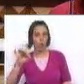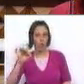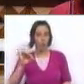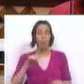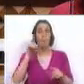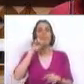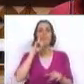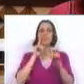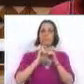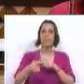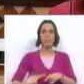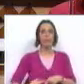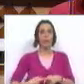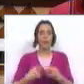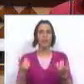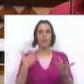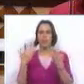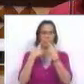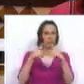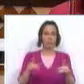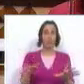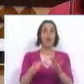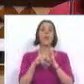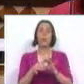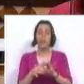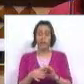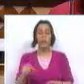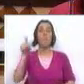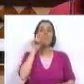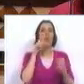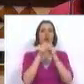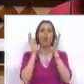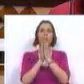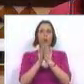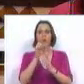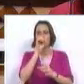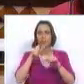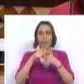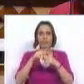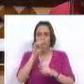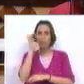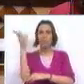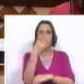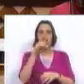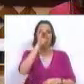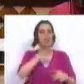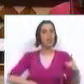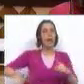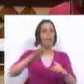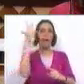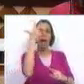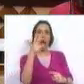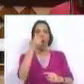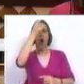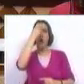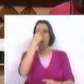defendendo os interesses difusos e coletivos, protegendo todos os arranjos florestais e jardins de interesse artístico